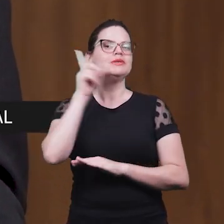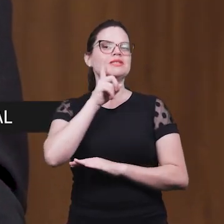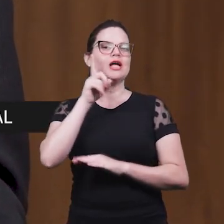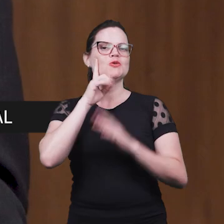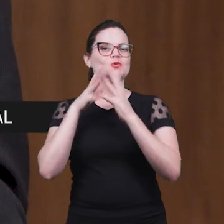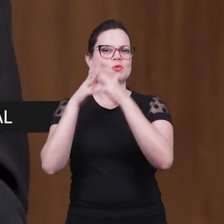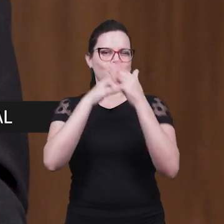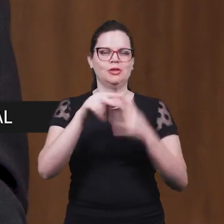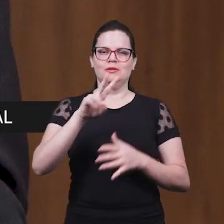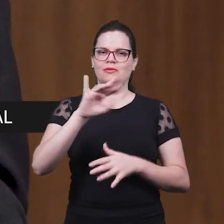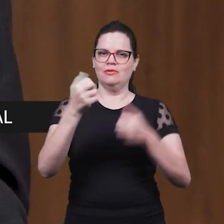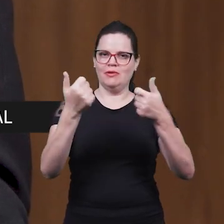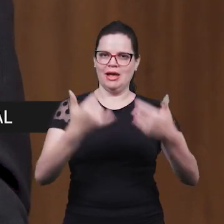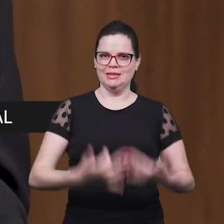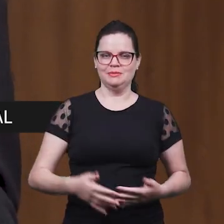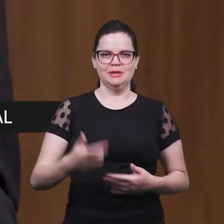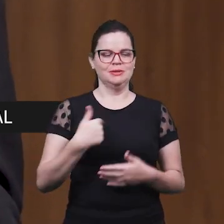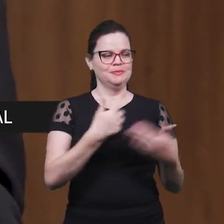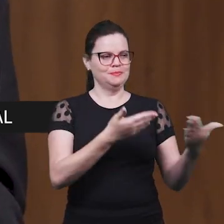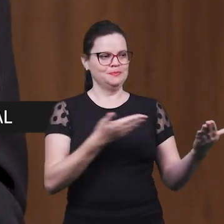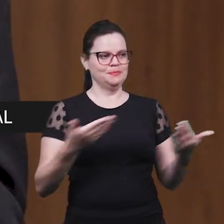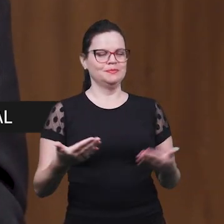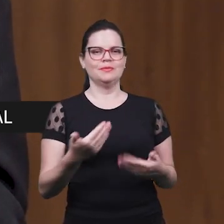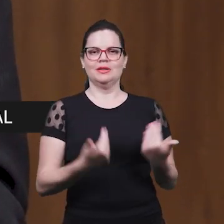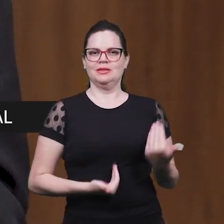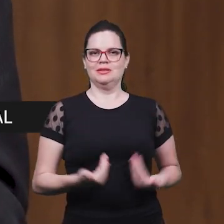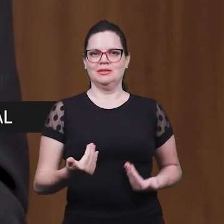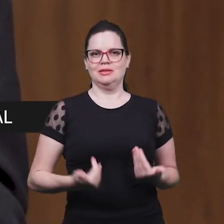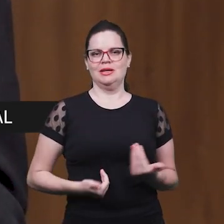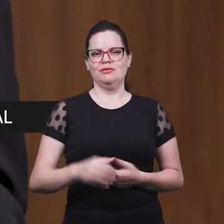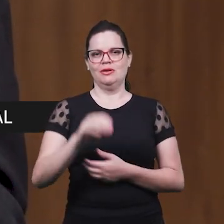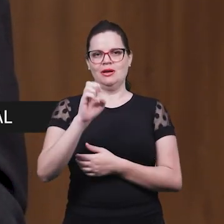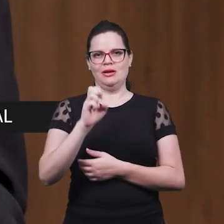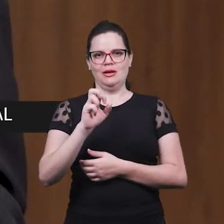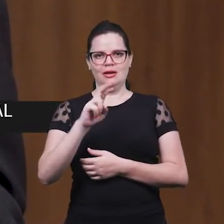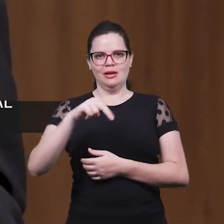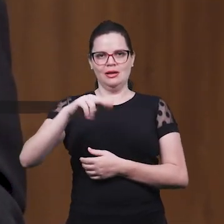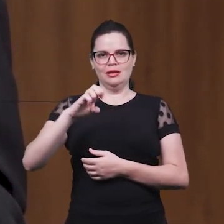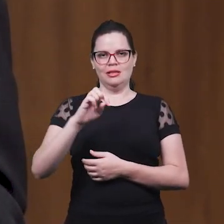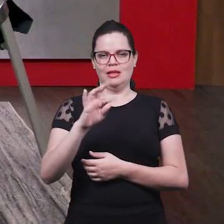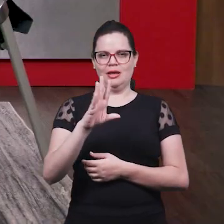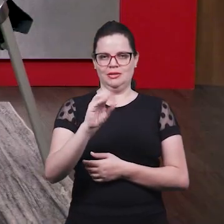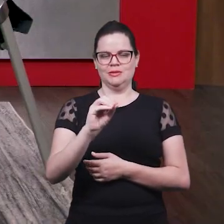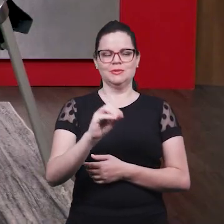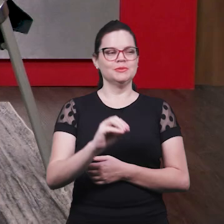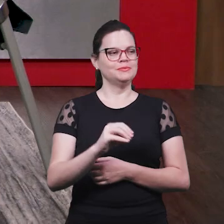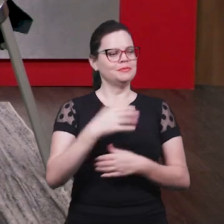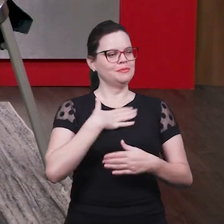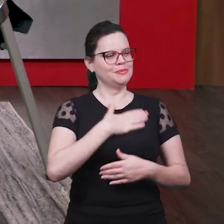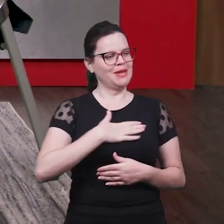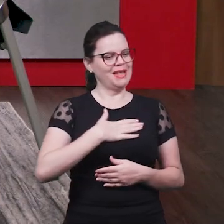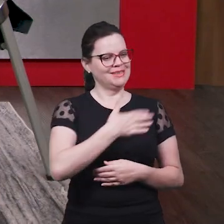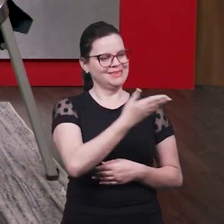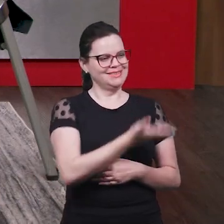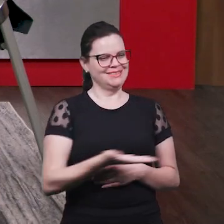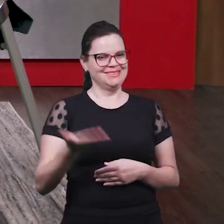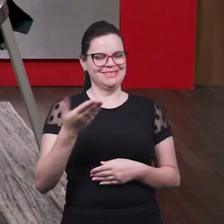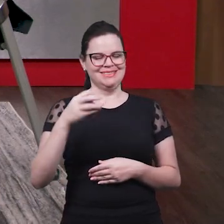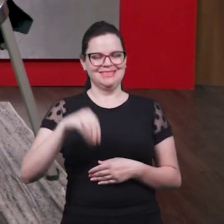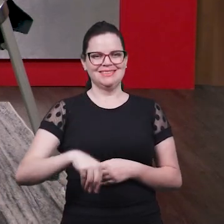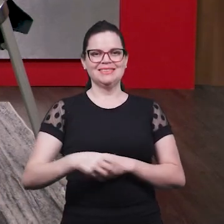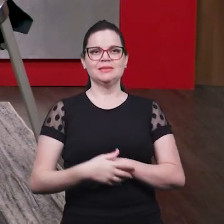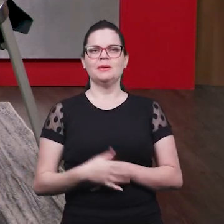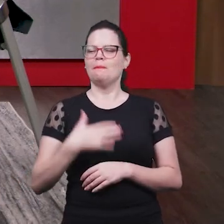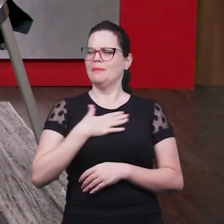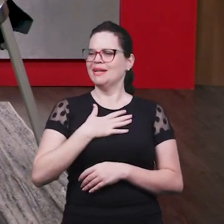irmão da Igreja de Vila Velha 3, nosso querido amigo Ernesto Siqueira, como é conhecido. Prazer tê-lo aqui, Ernesto. Prazer todo